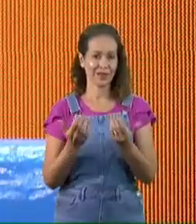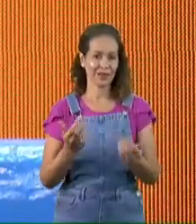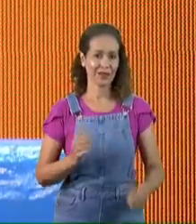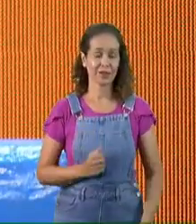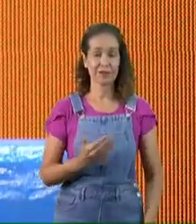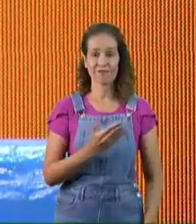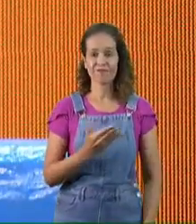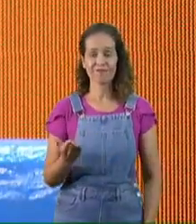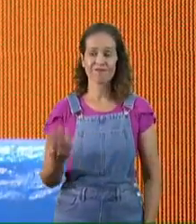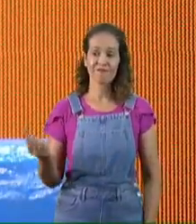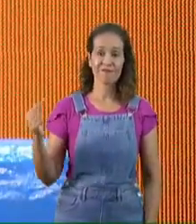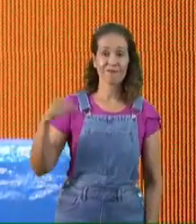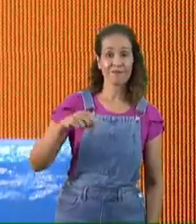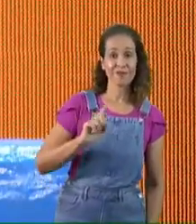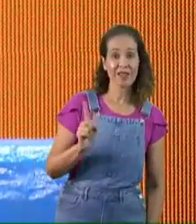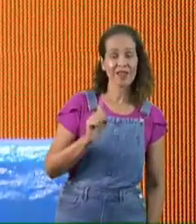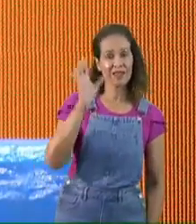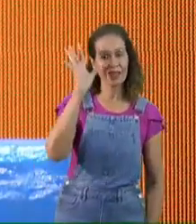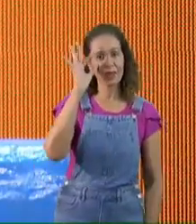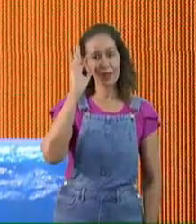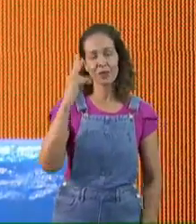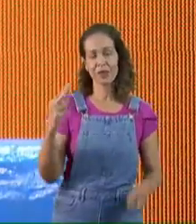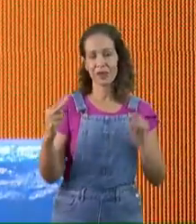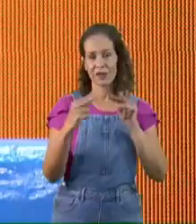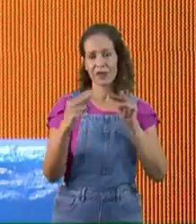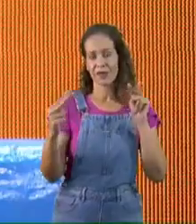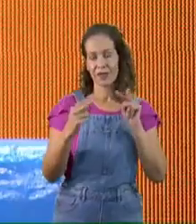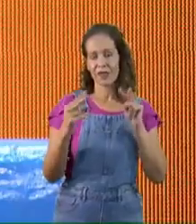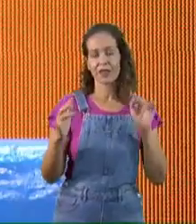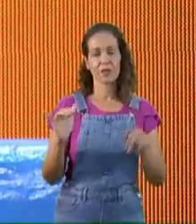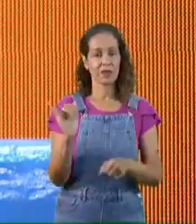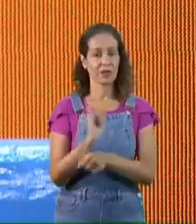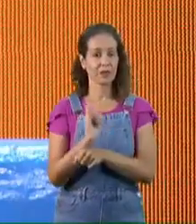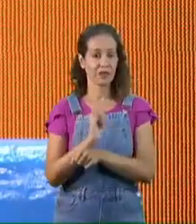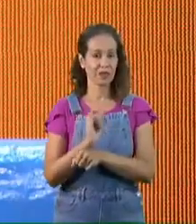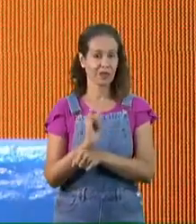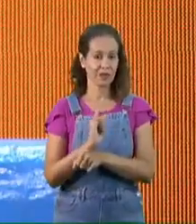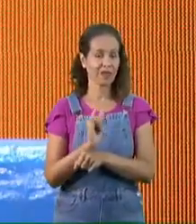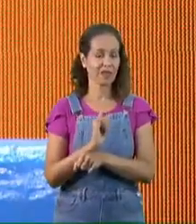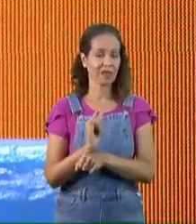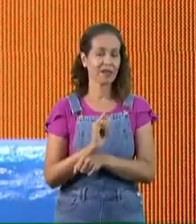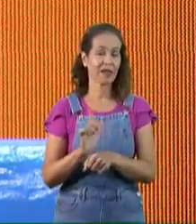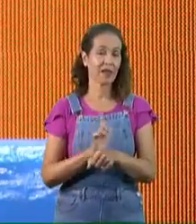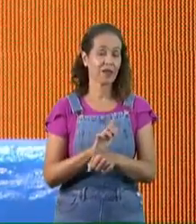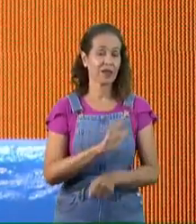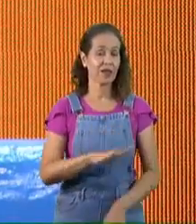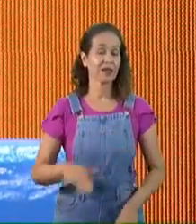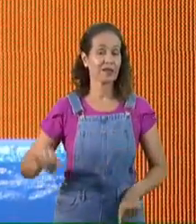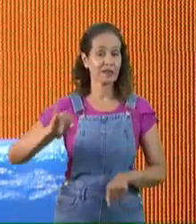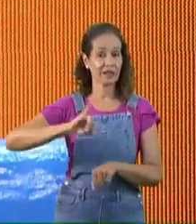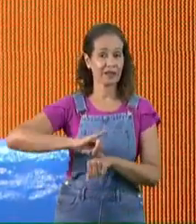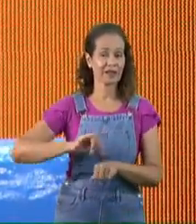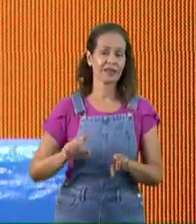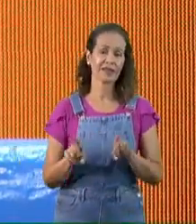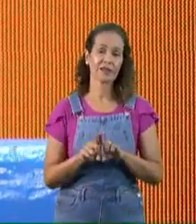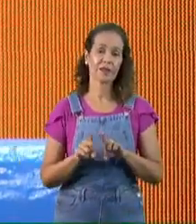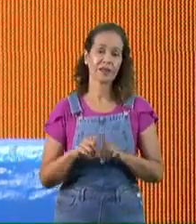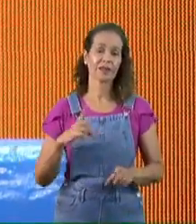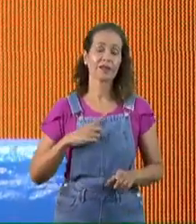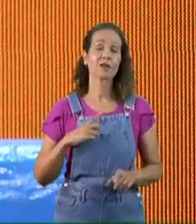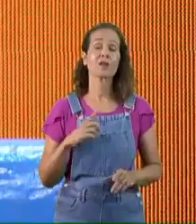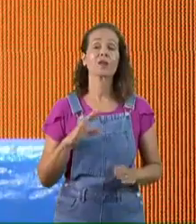né, não tem como estar, acompanhe online pelo nosso canal do YouTube, Lagoinha Kids Matriz. Temos também o nosso